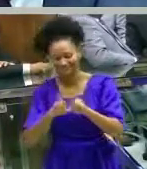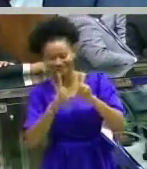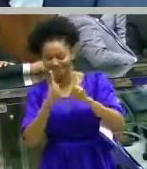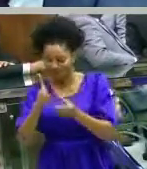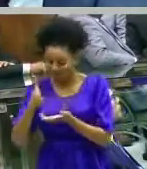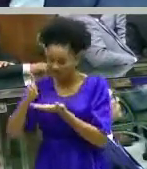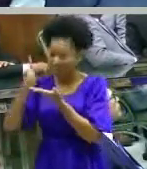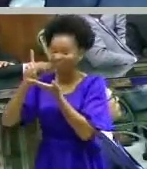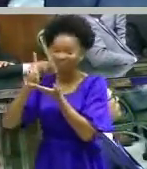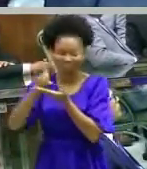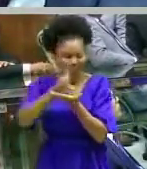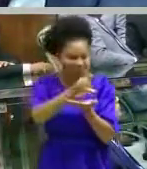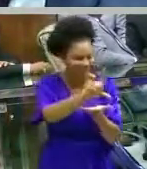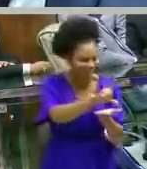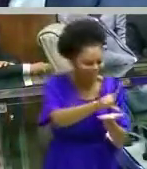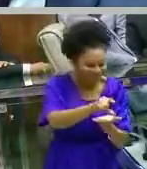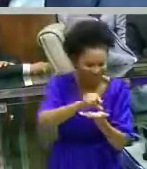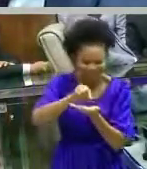escolhi.